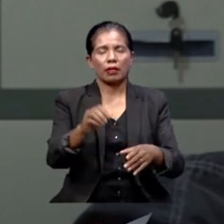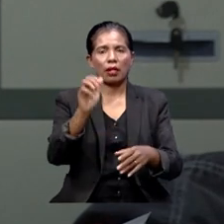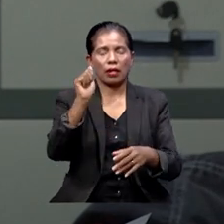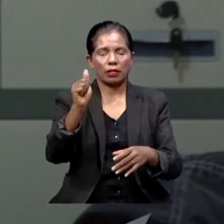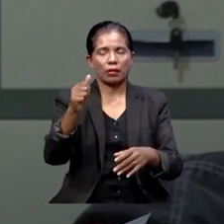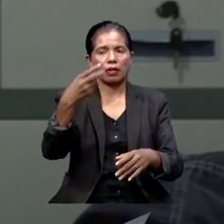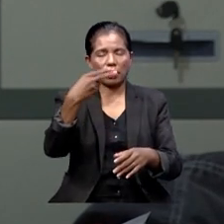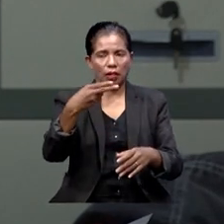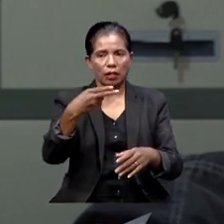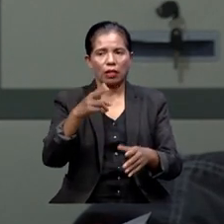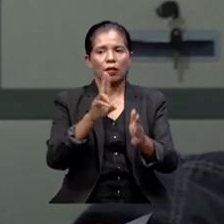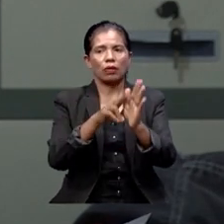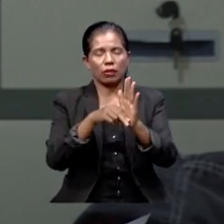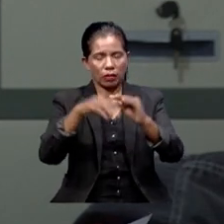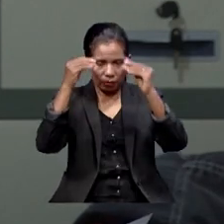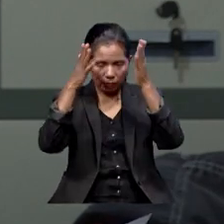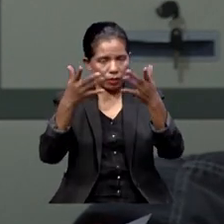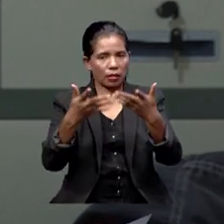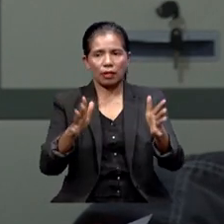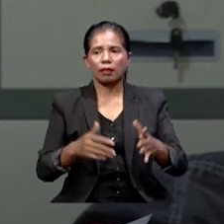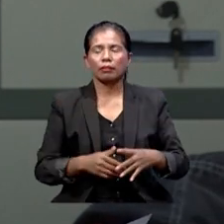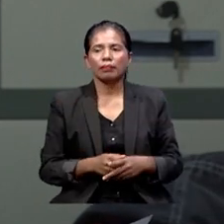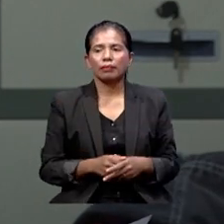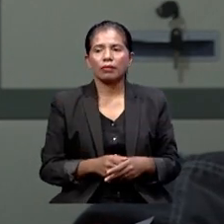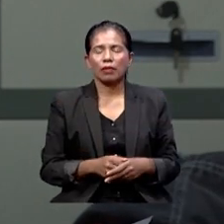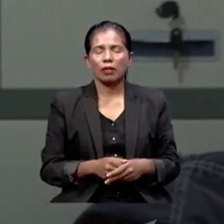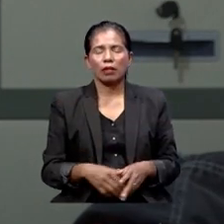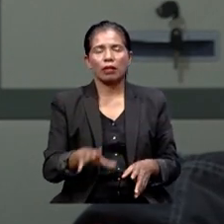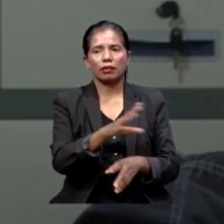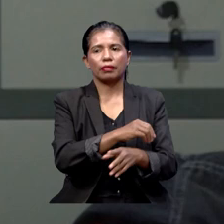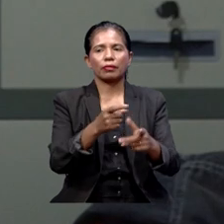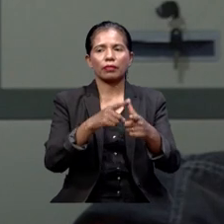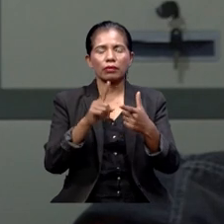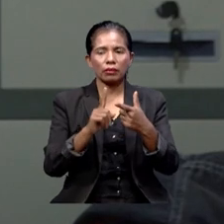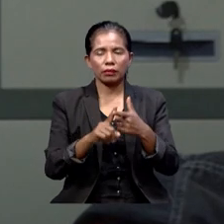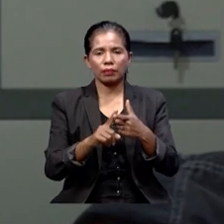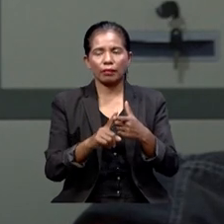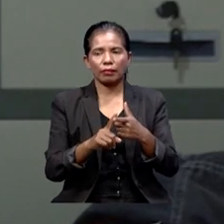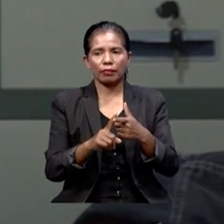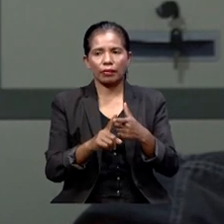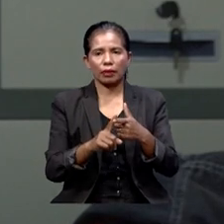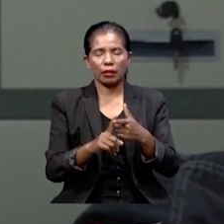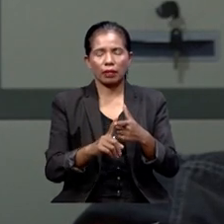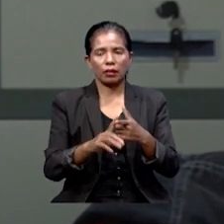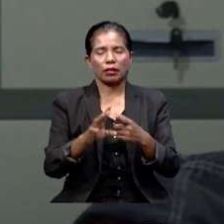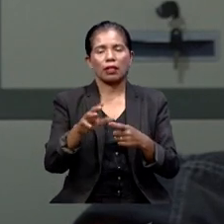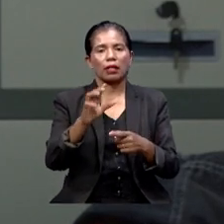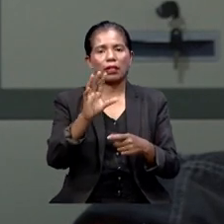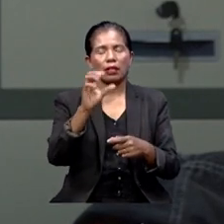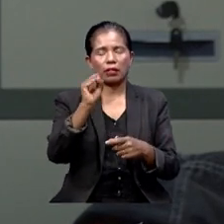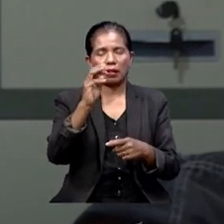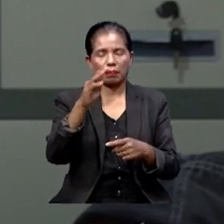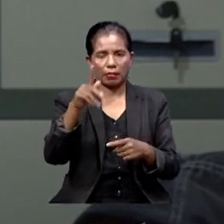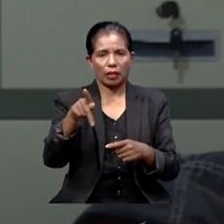nih oras nih bema ka profesor lah ya dun. Oh itu abu ano kelas la sala E atau aga, ida nih mas